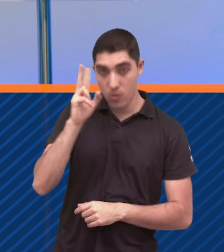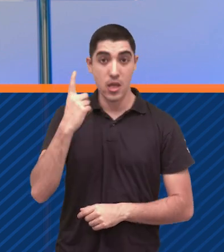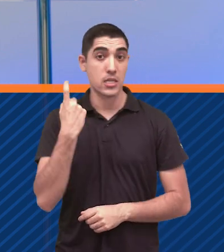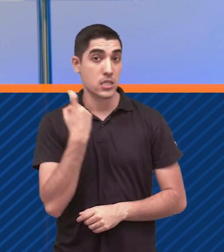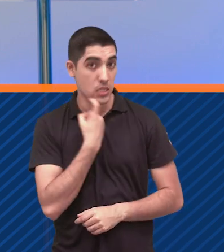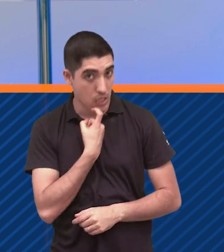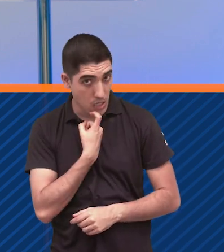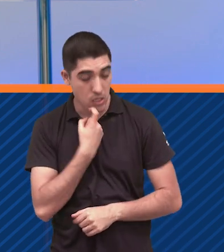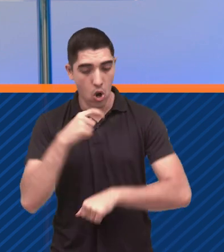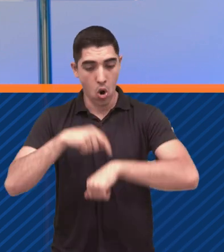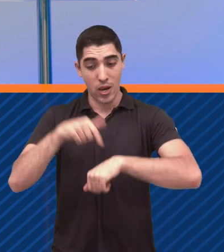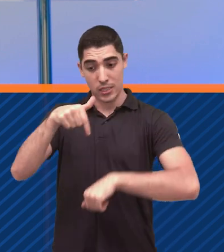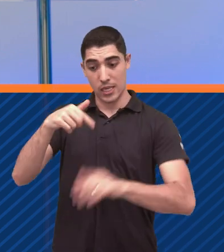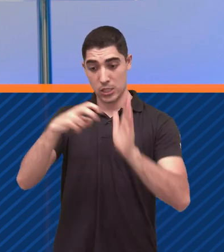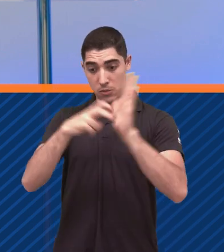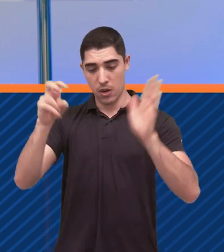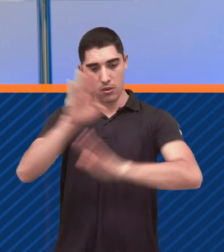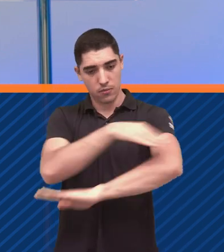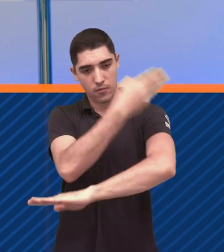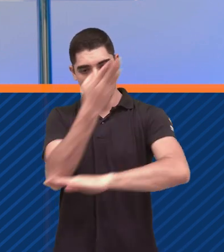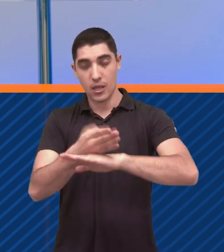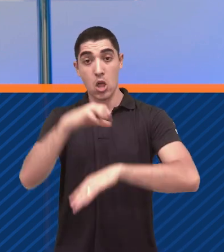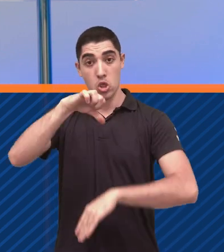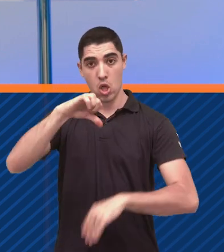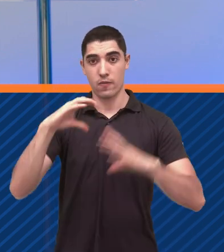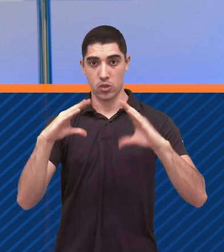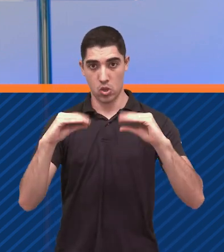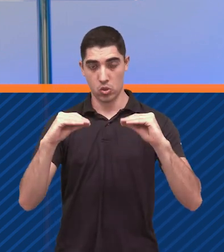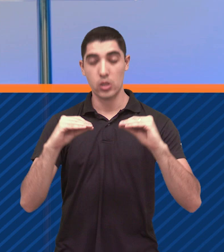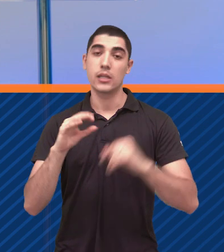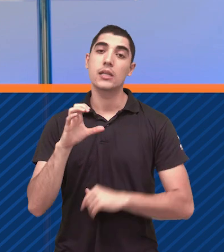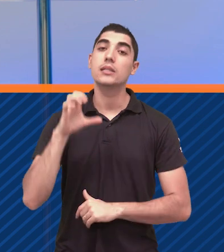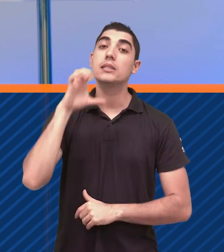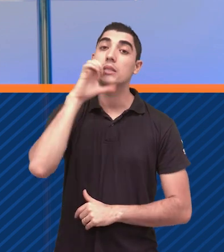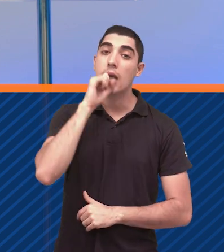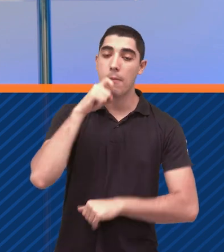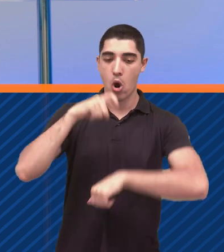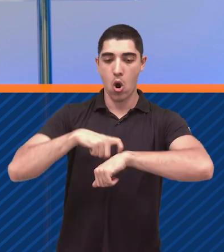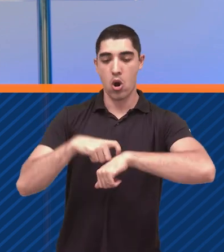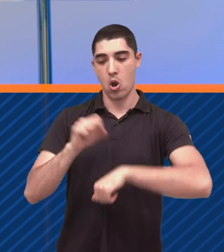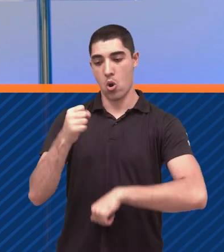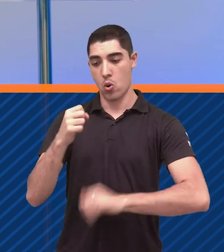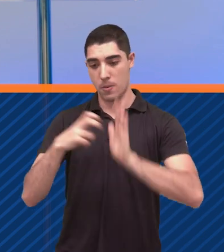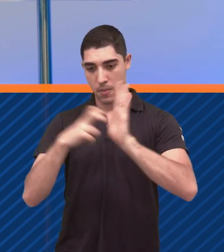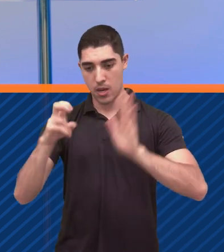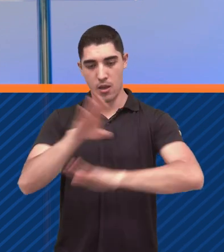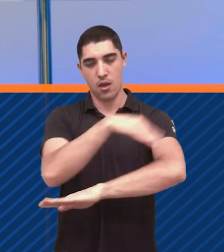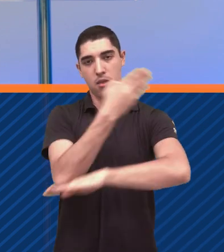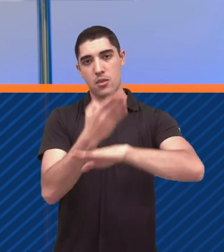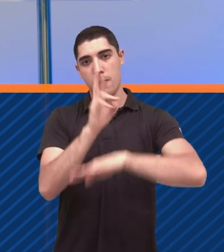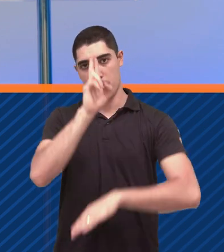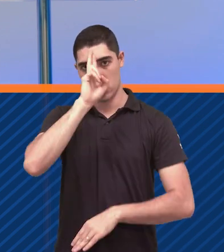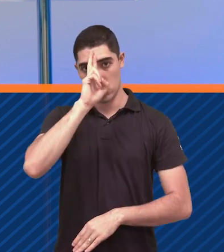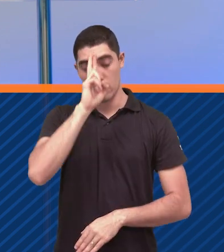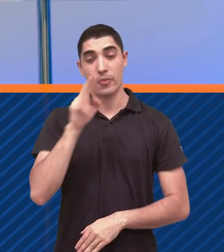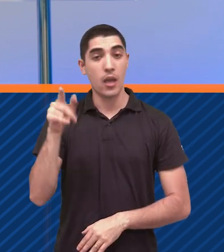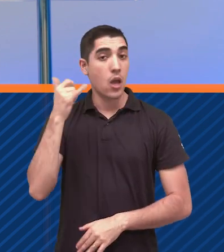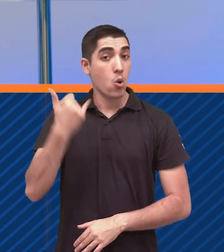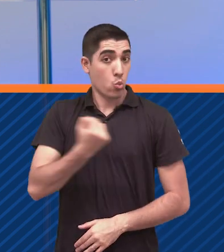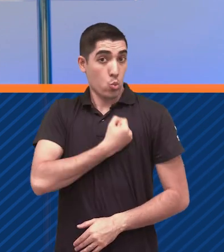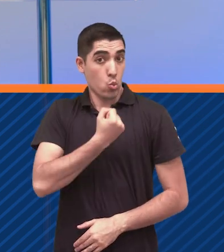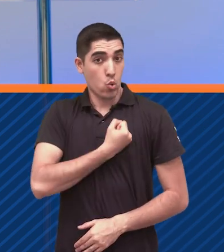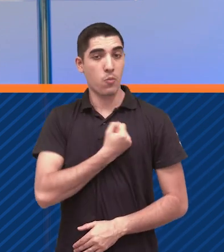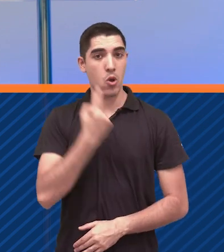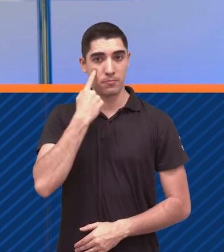funciona de segunda a sexta-feira, das 7 horas da manhã às 9 da noite e ao sábado, das 8 ao meio-dia.